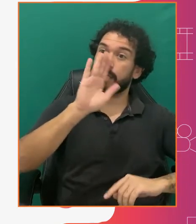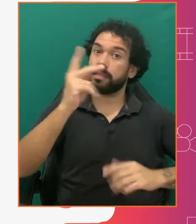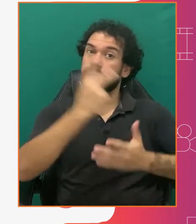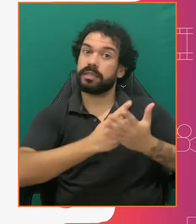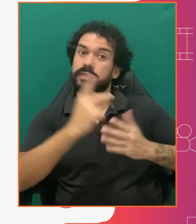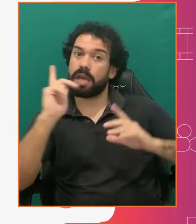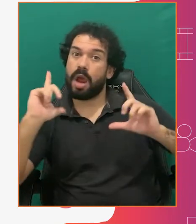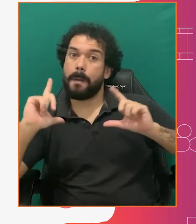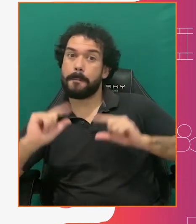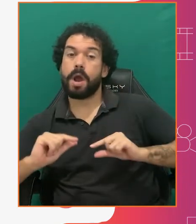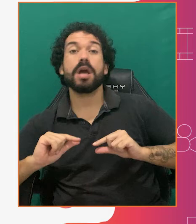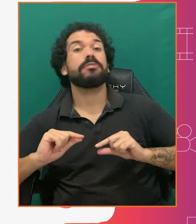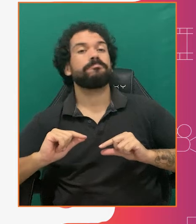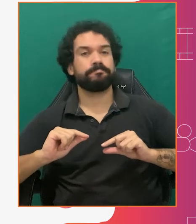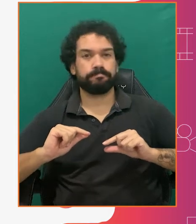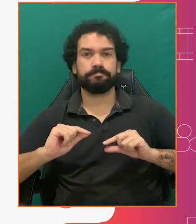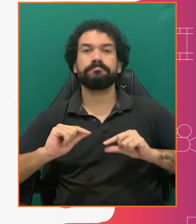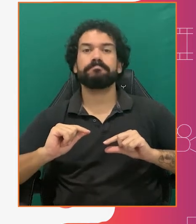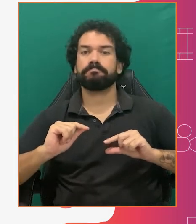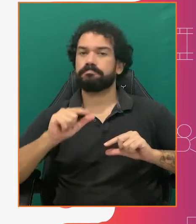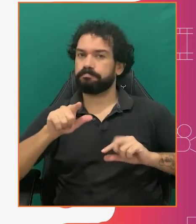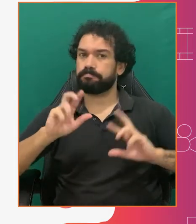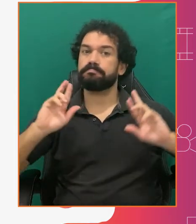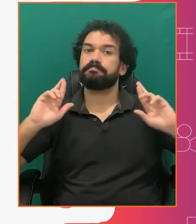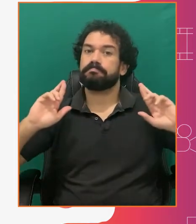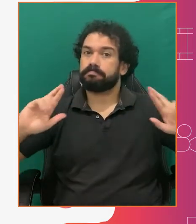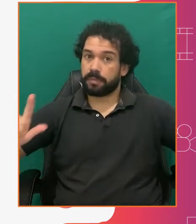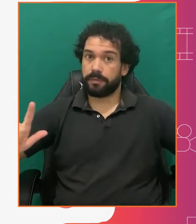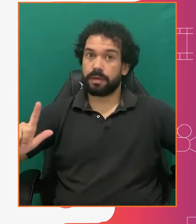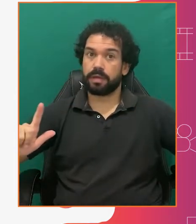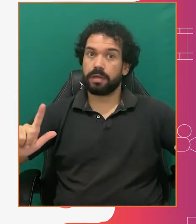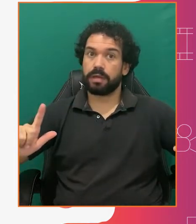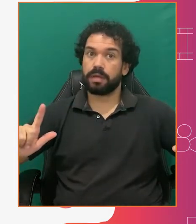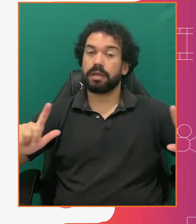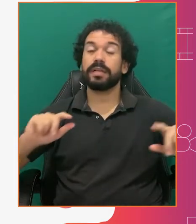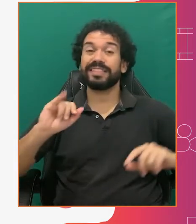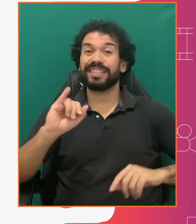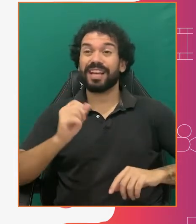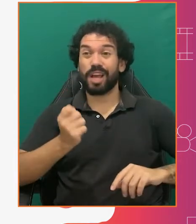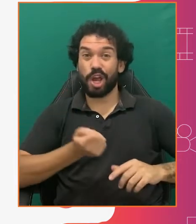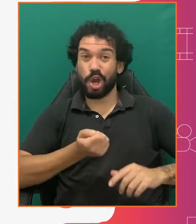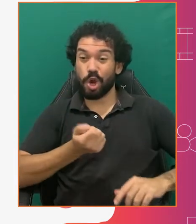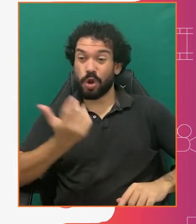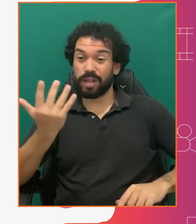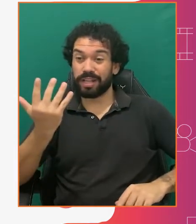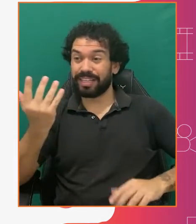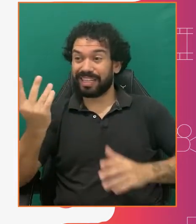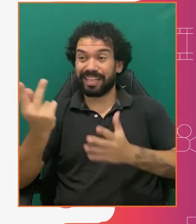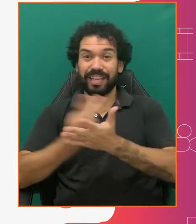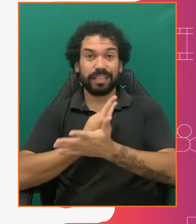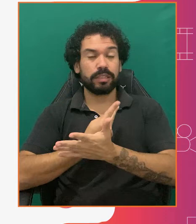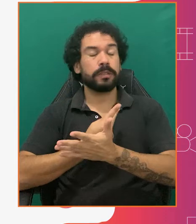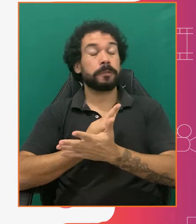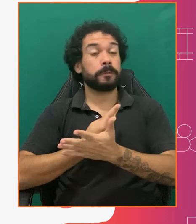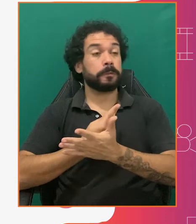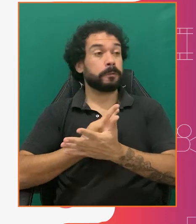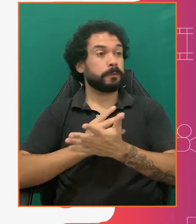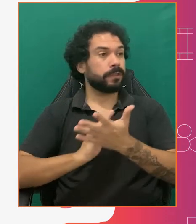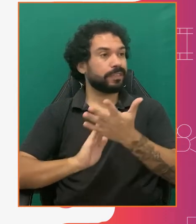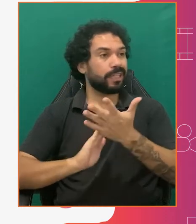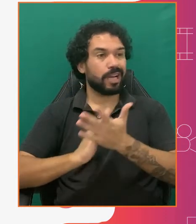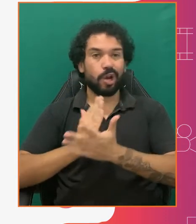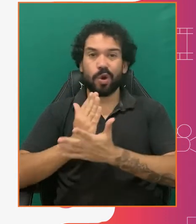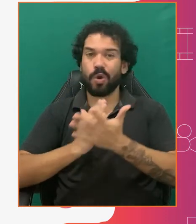menos fazem toda a diferença, e se você coloca numa quantidade errada, dá uma